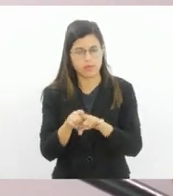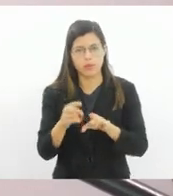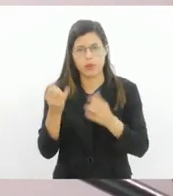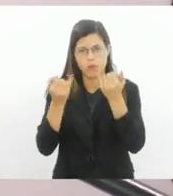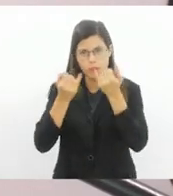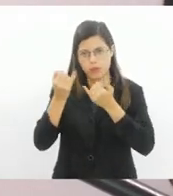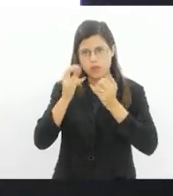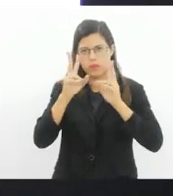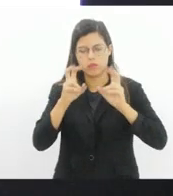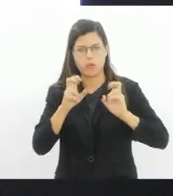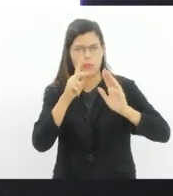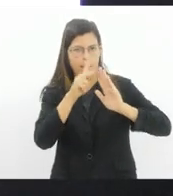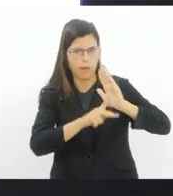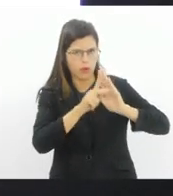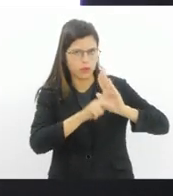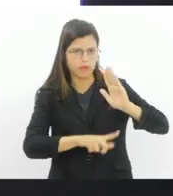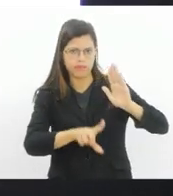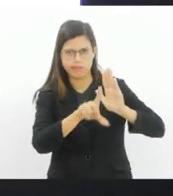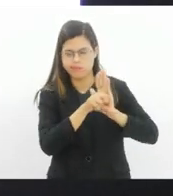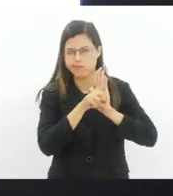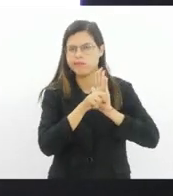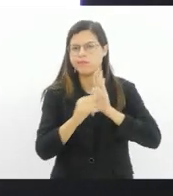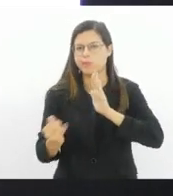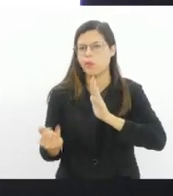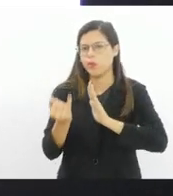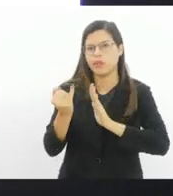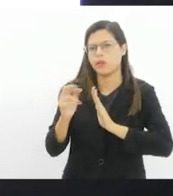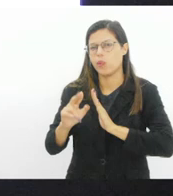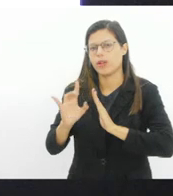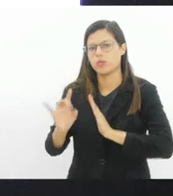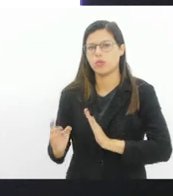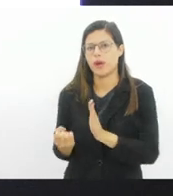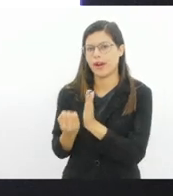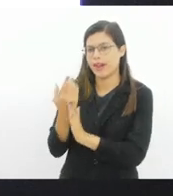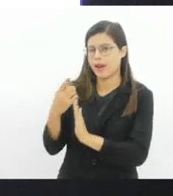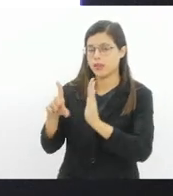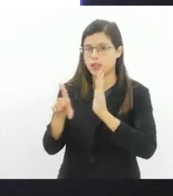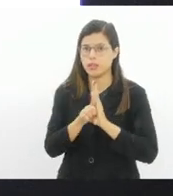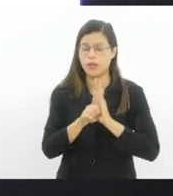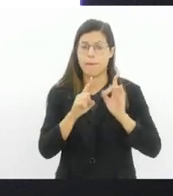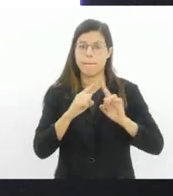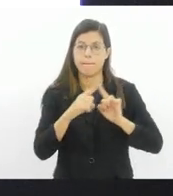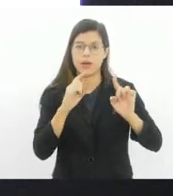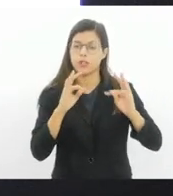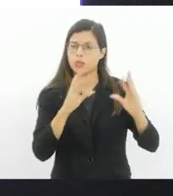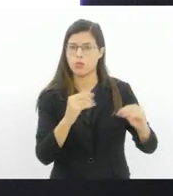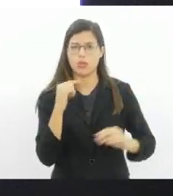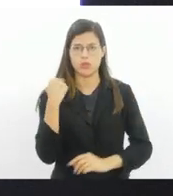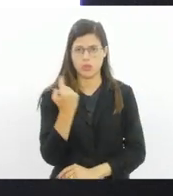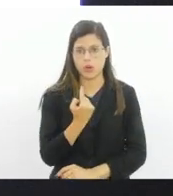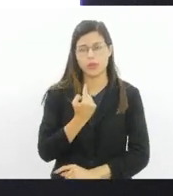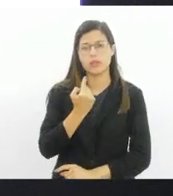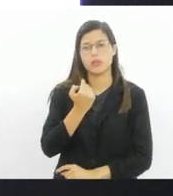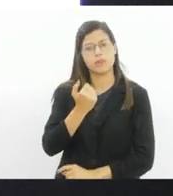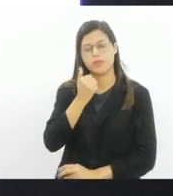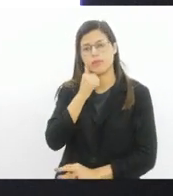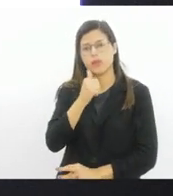sobre as legislações. É importante não só criar legislações, mas que todas nós tenhamos